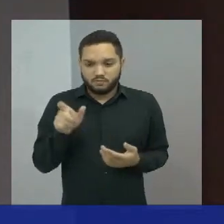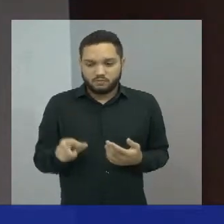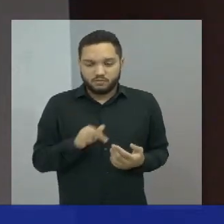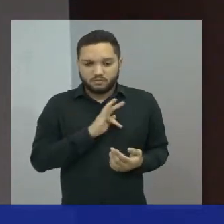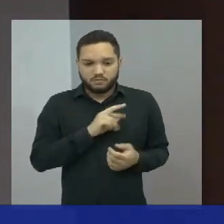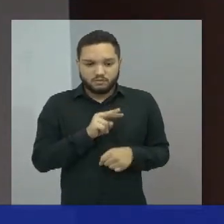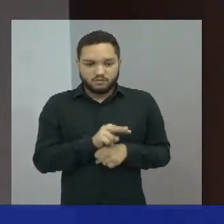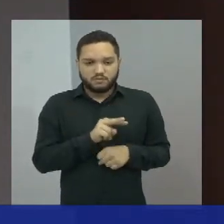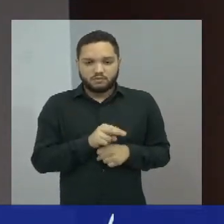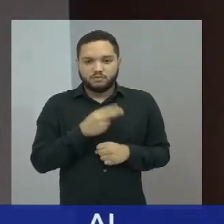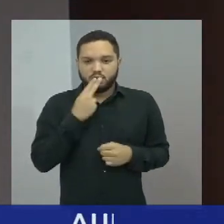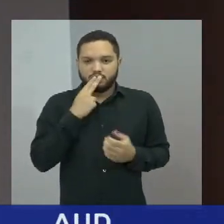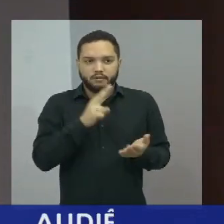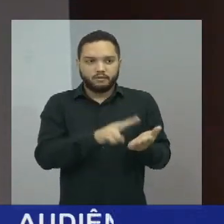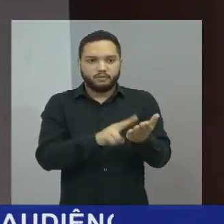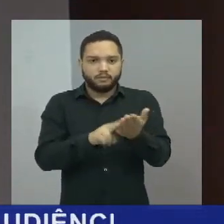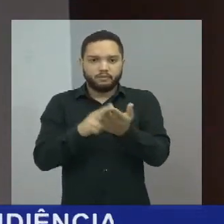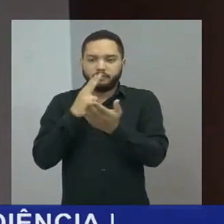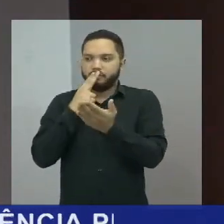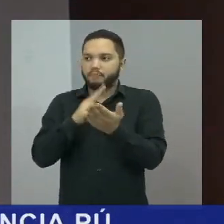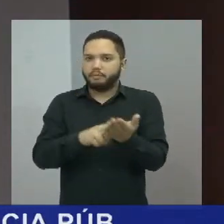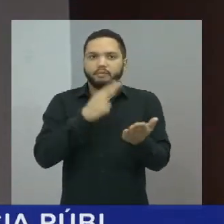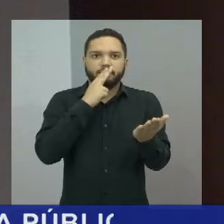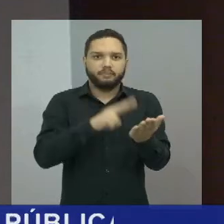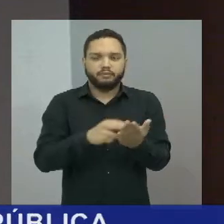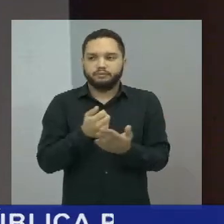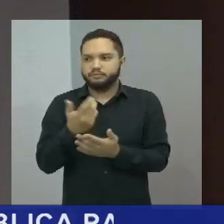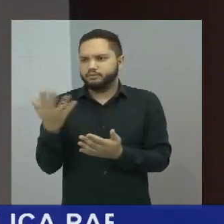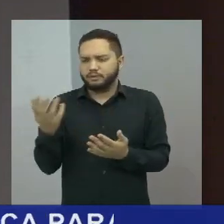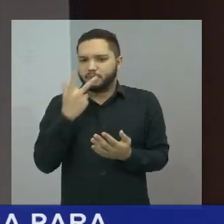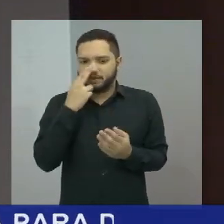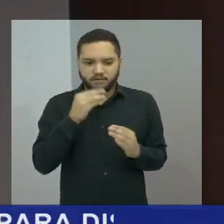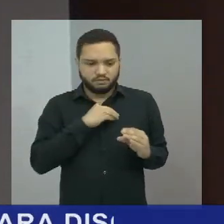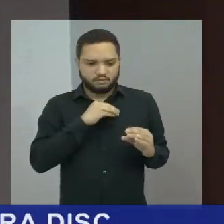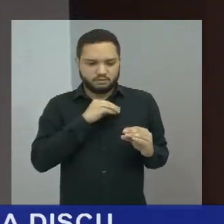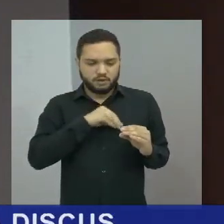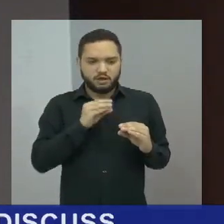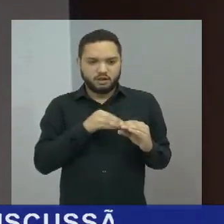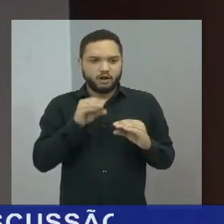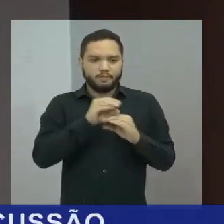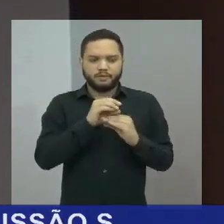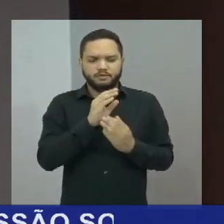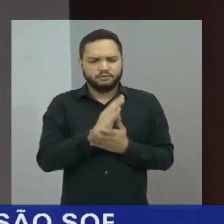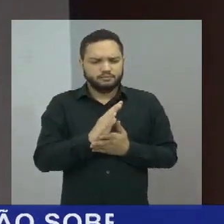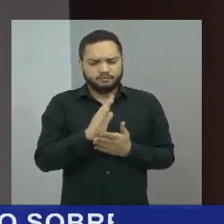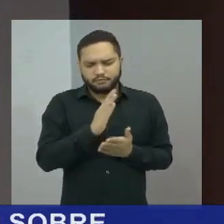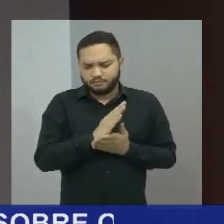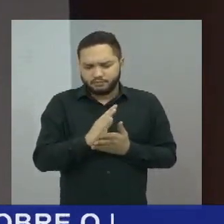não ganha nada se ele fizer um auto de infração, não ganha nada quando a Prefeitura